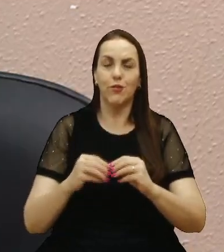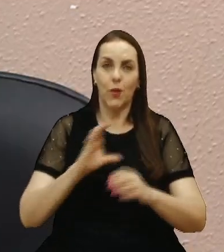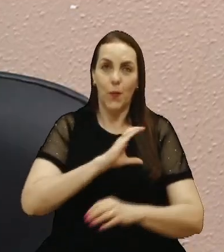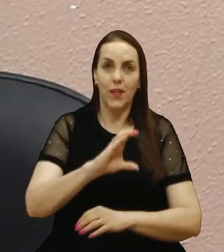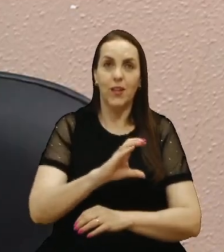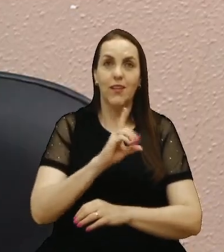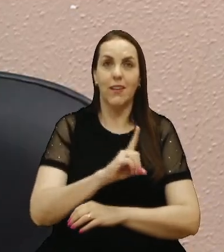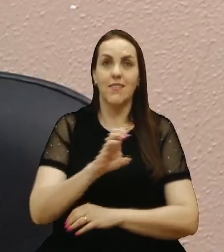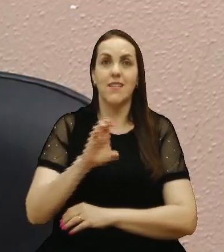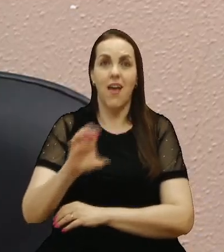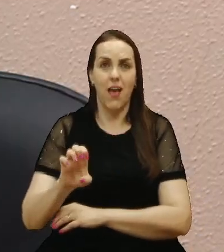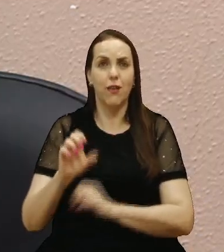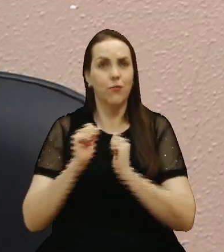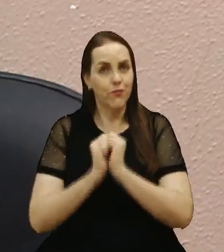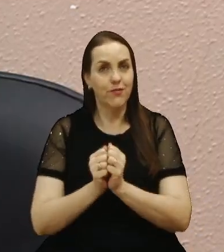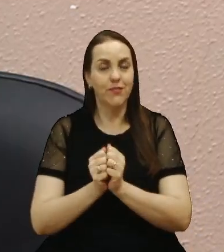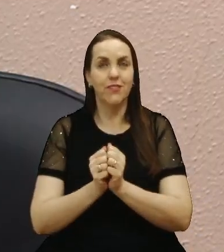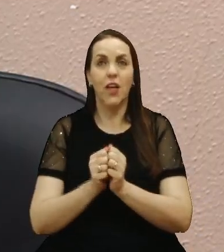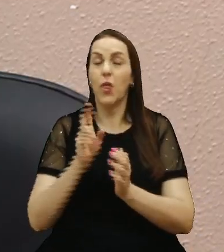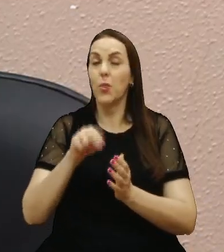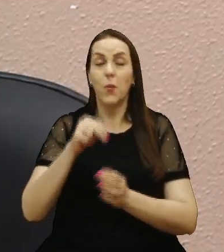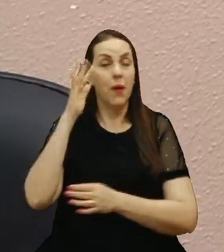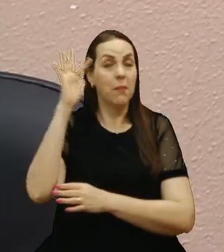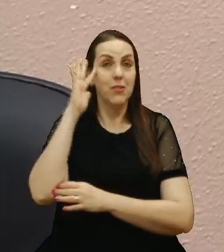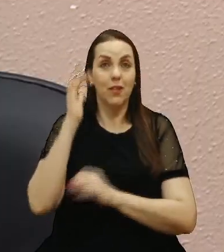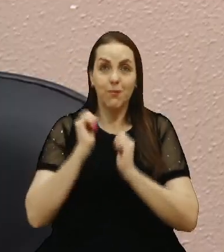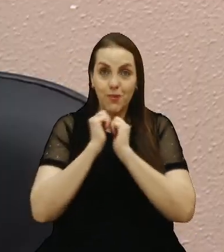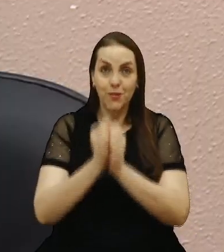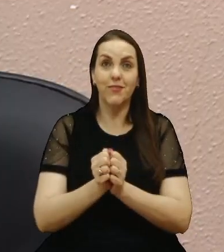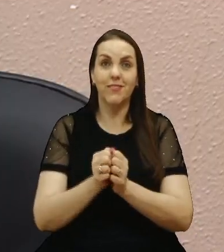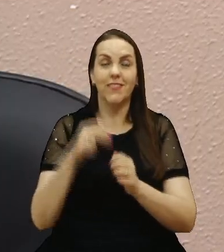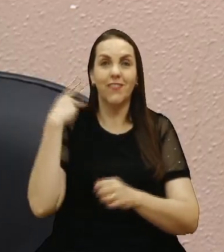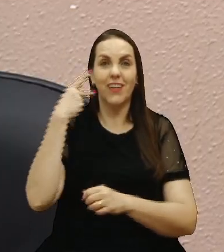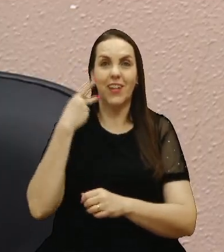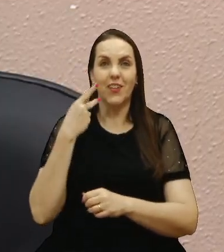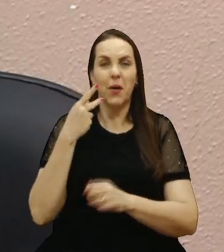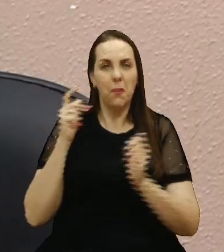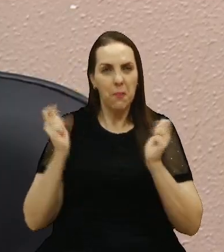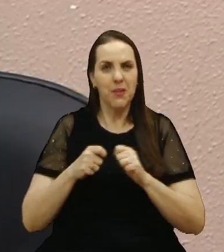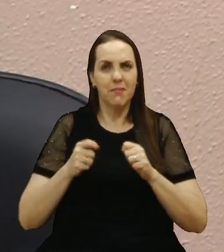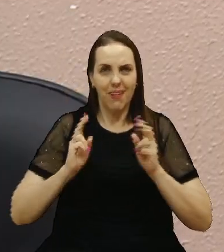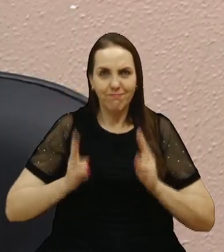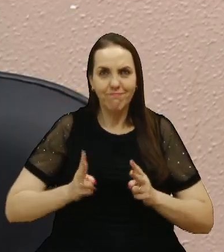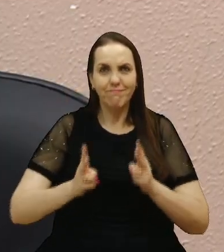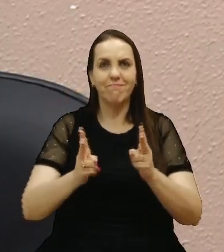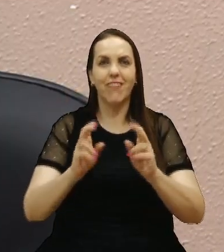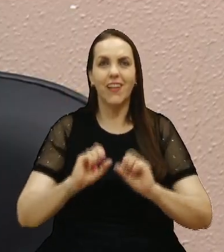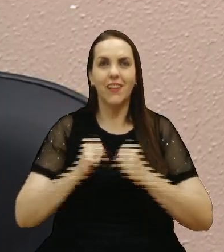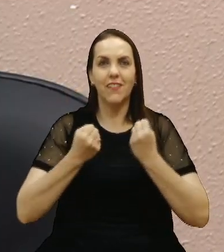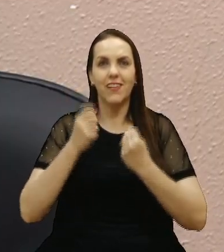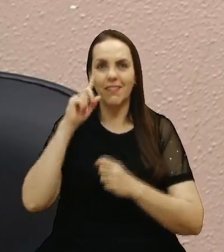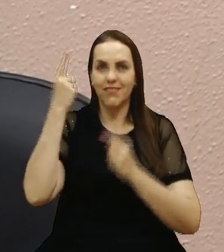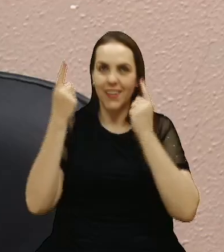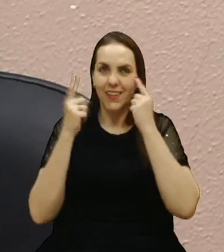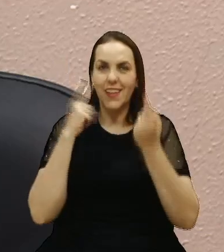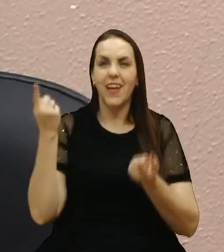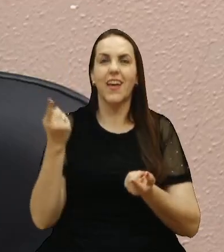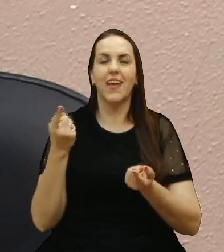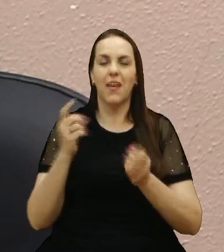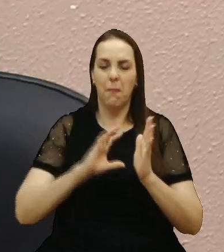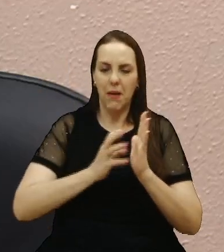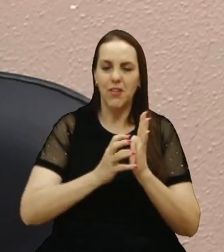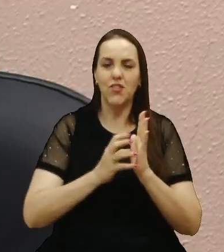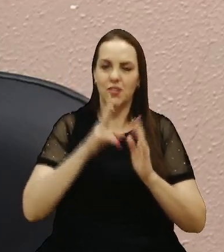juntos, e jamais imaginaria que seríamos vereadores juntos. Então, que a gente possa, vereador Libardi, seguir defendendo as nossas ideias, defendendo o nosso partido, que a gente